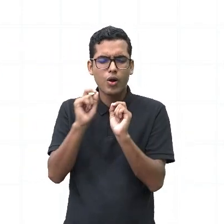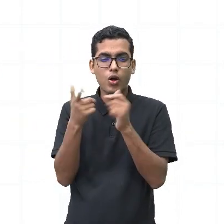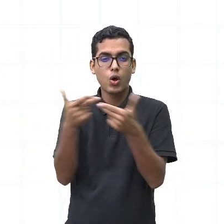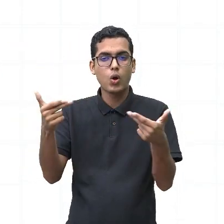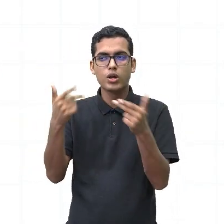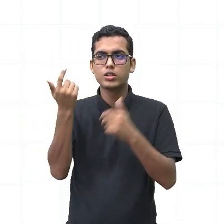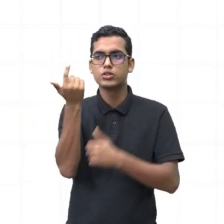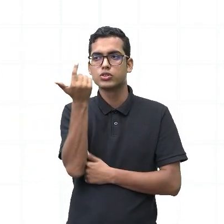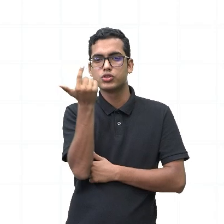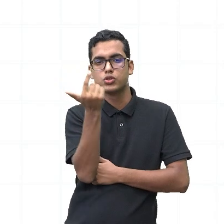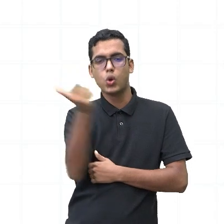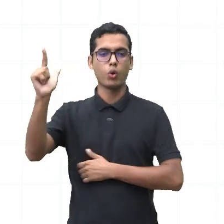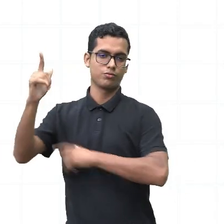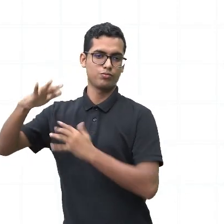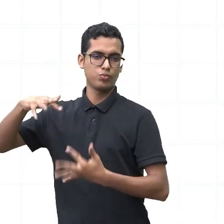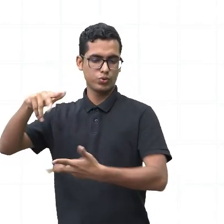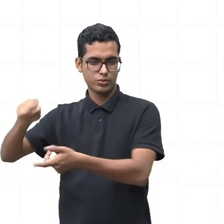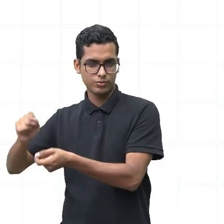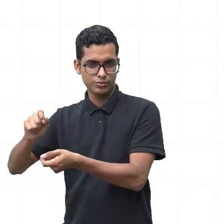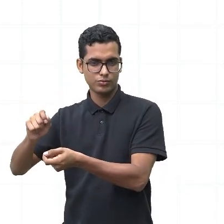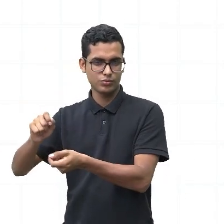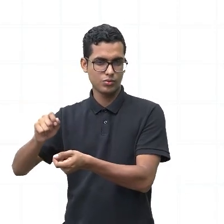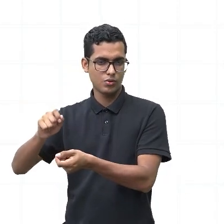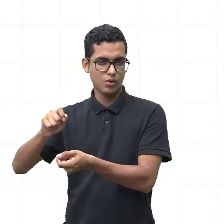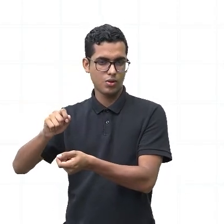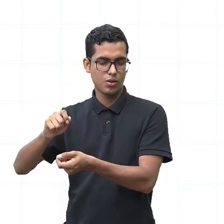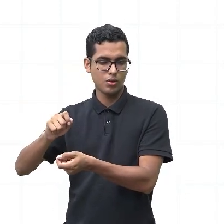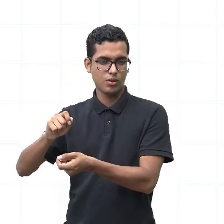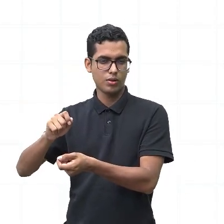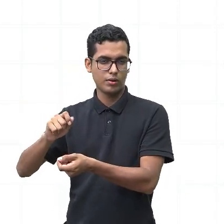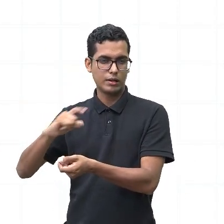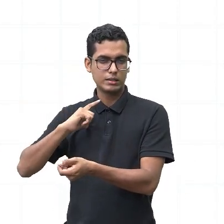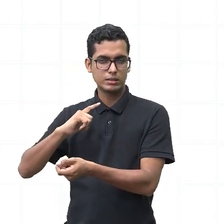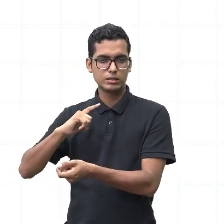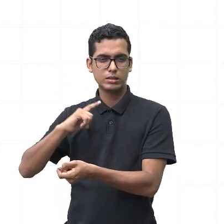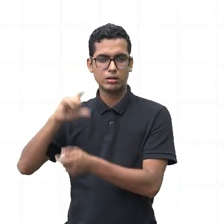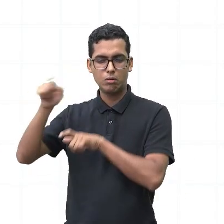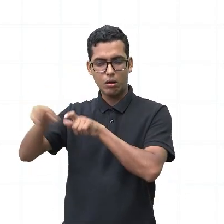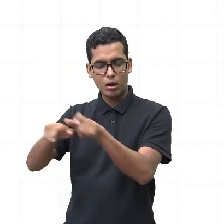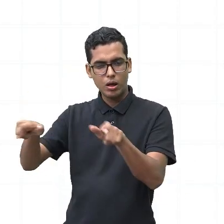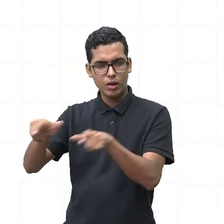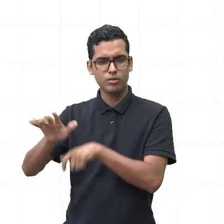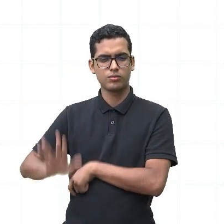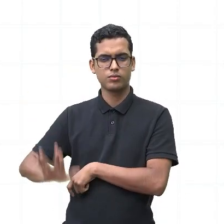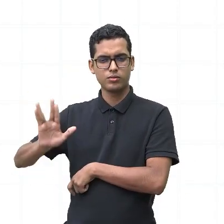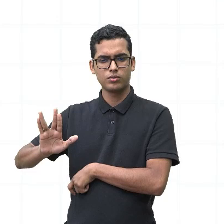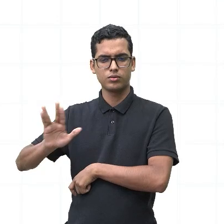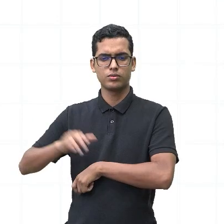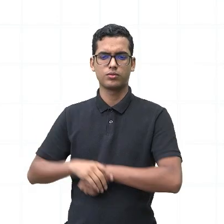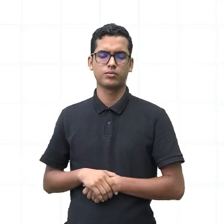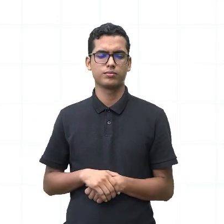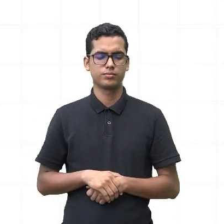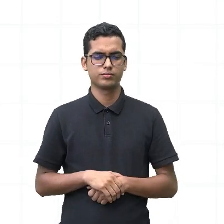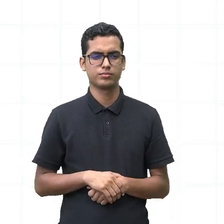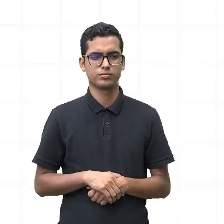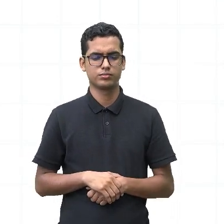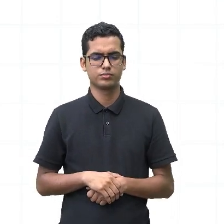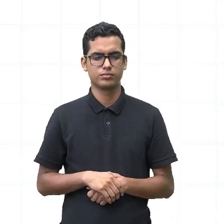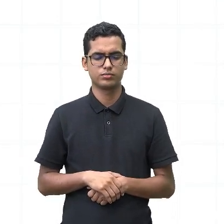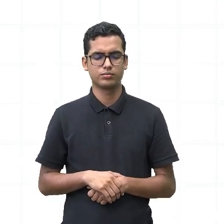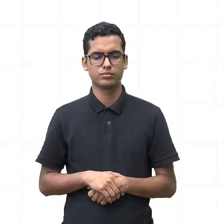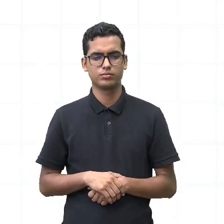outros planetas, tá bom? E aí eu tenho uma pergunta para vocês sobre esse texto. Qual é o